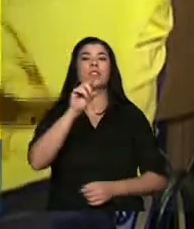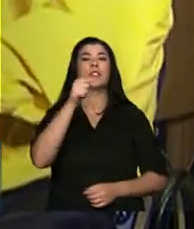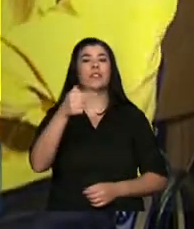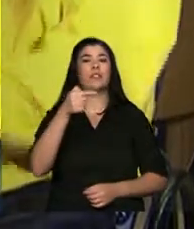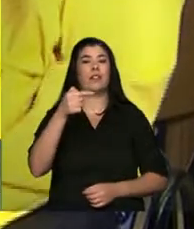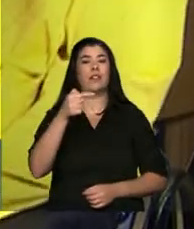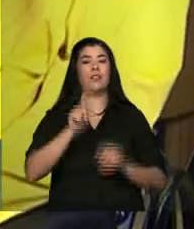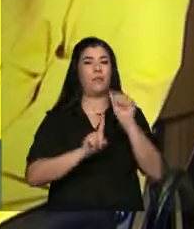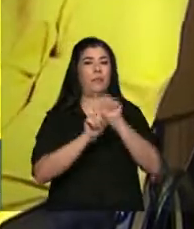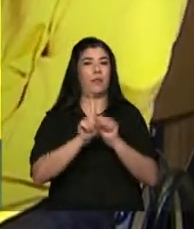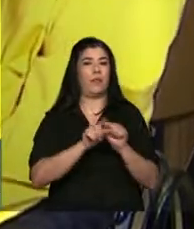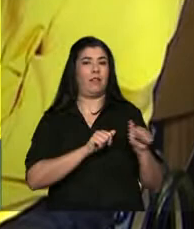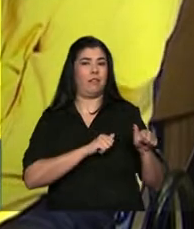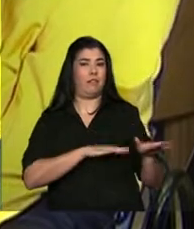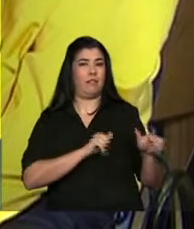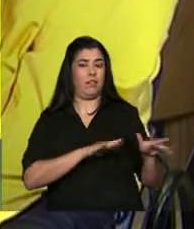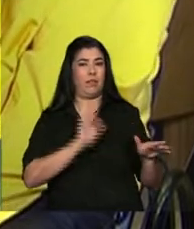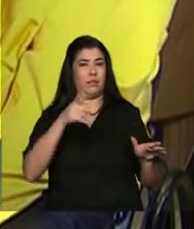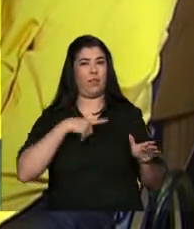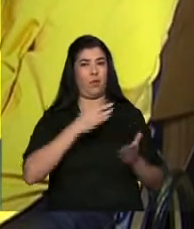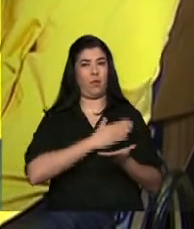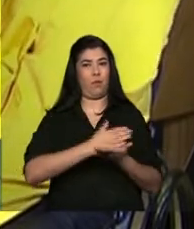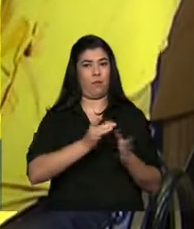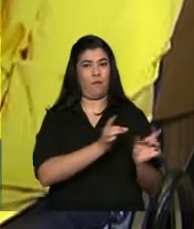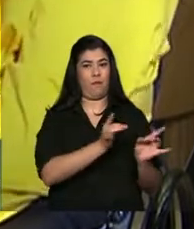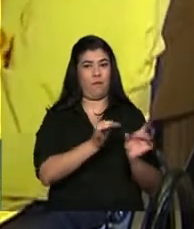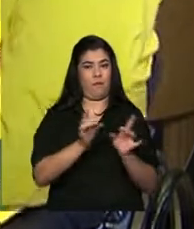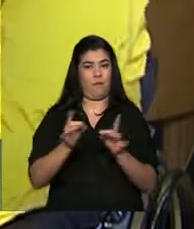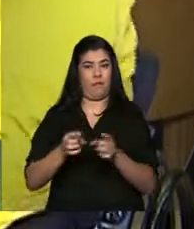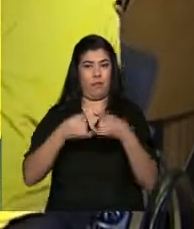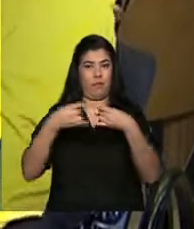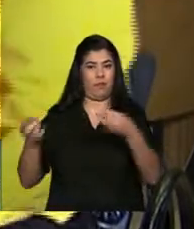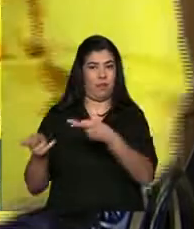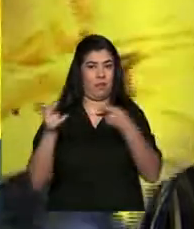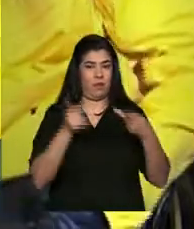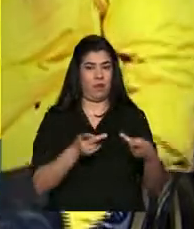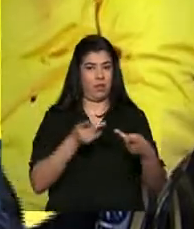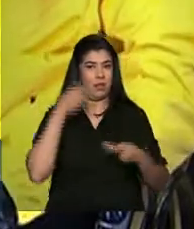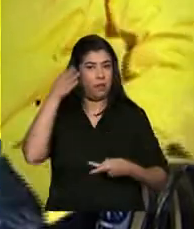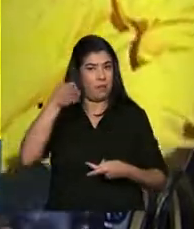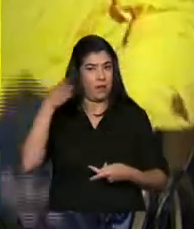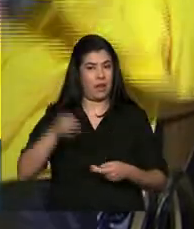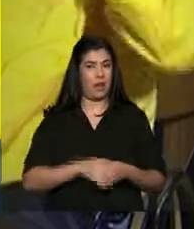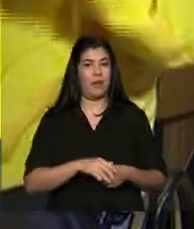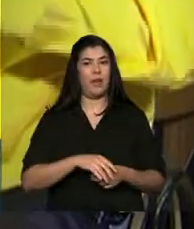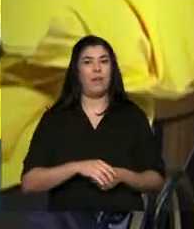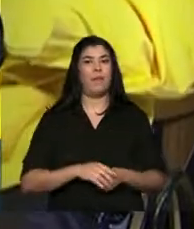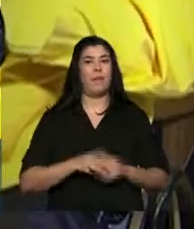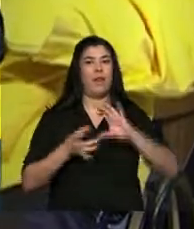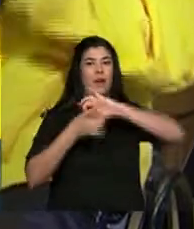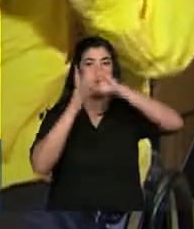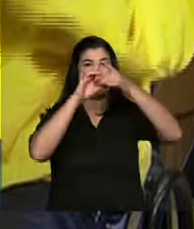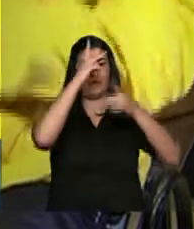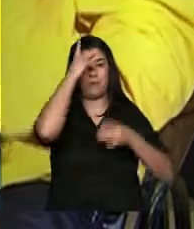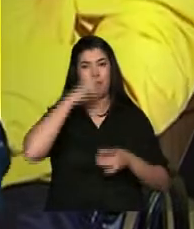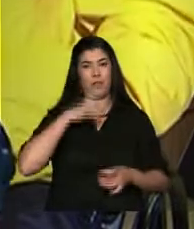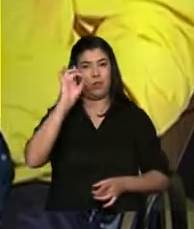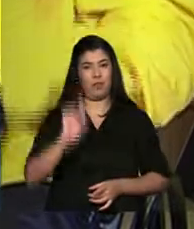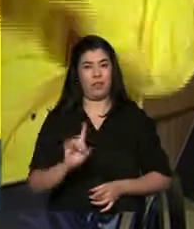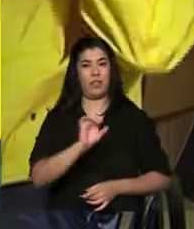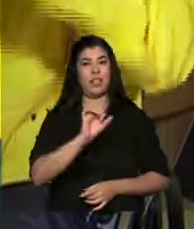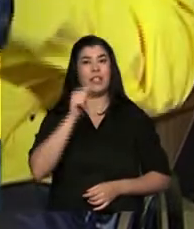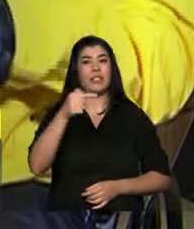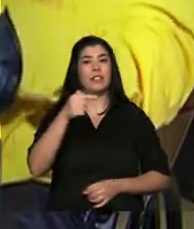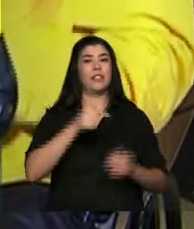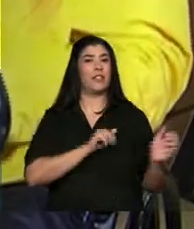setembro agora, já vai estar sendo vendido, né, os ingressos para as Paralimpíadas Rio 2016. 7 de setembro de